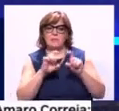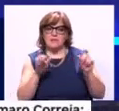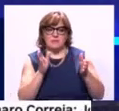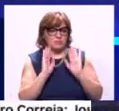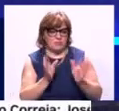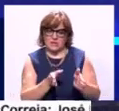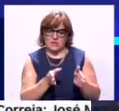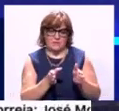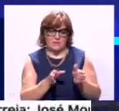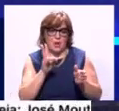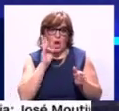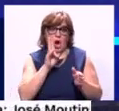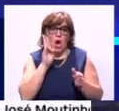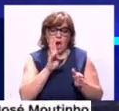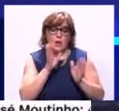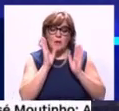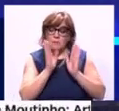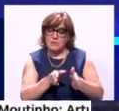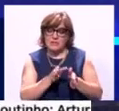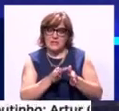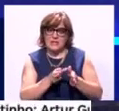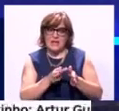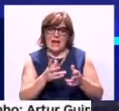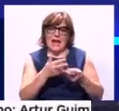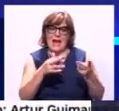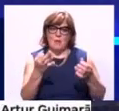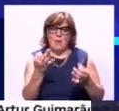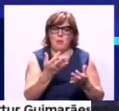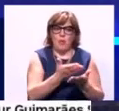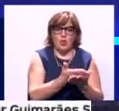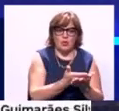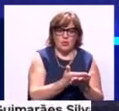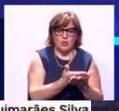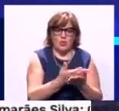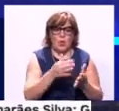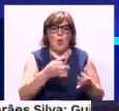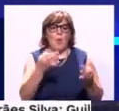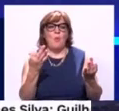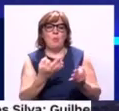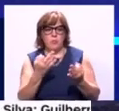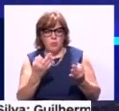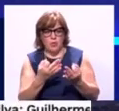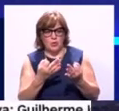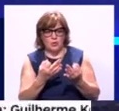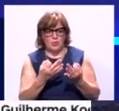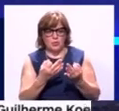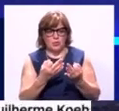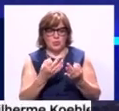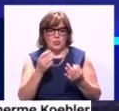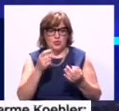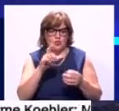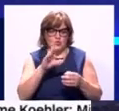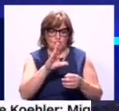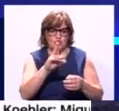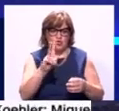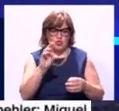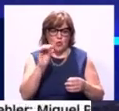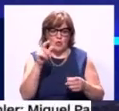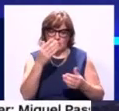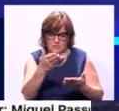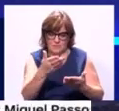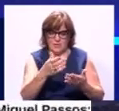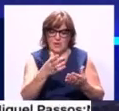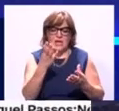empresariais. Repare, temos a Câmara Municipal do Porto. O Porto, Júlio sabe disso, foi tão feliz em